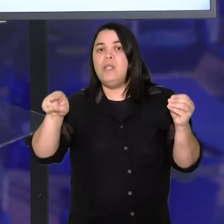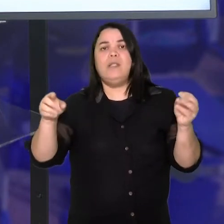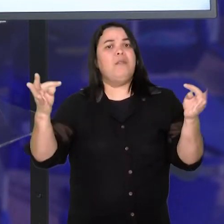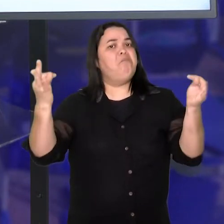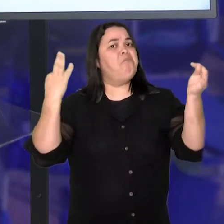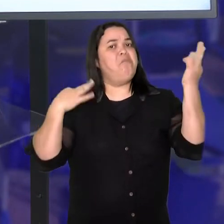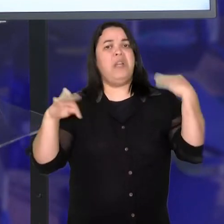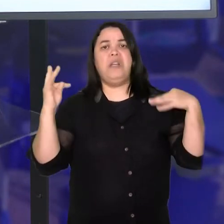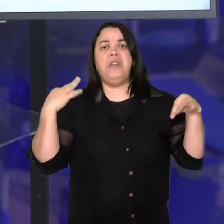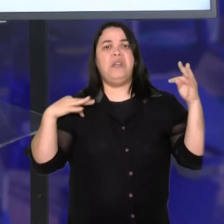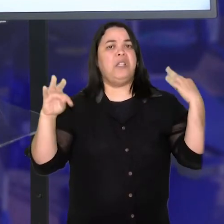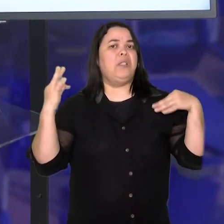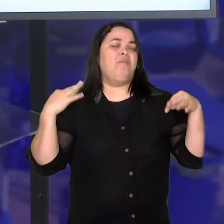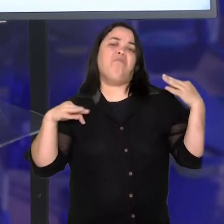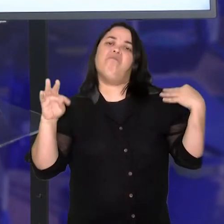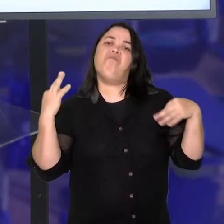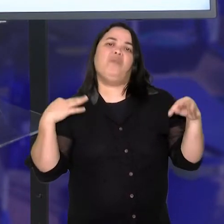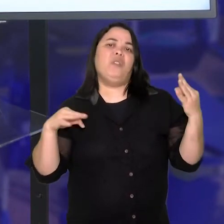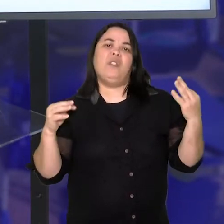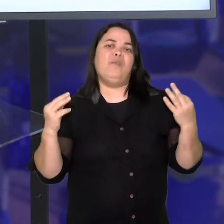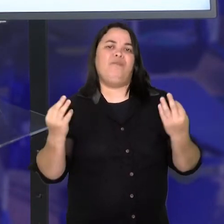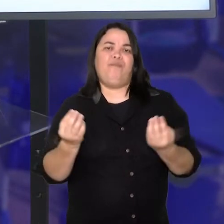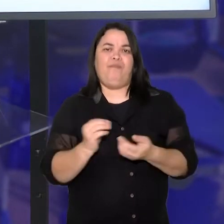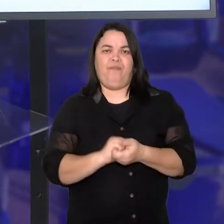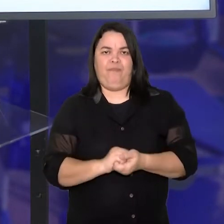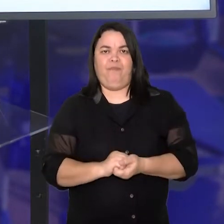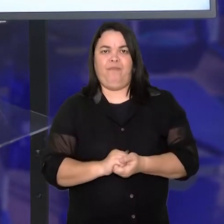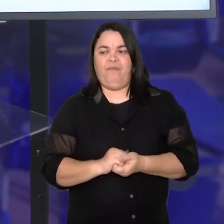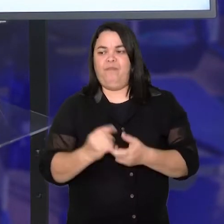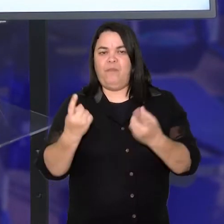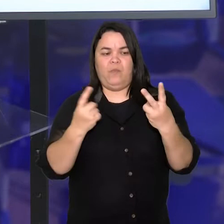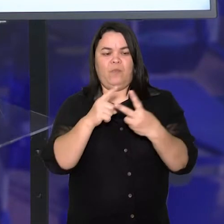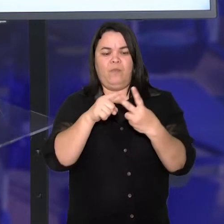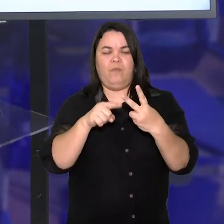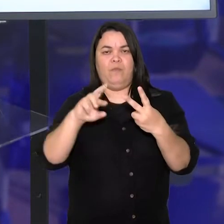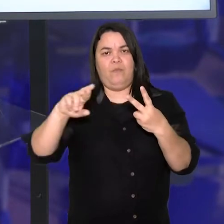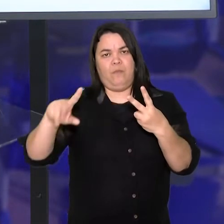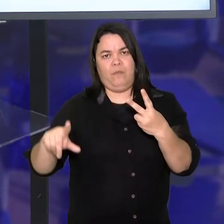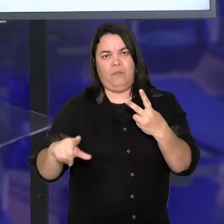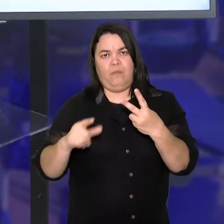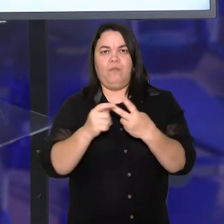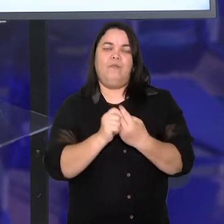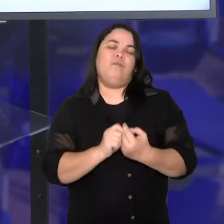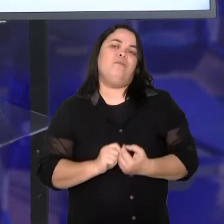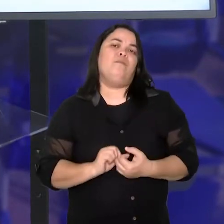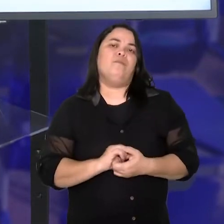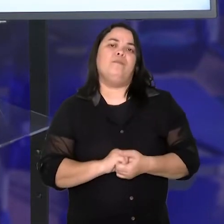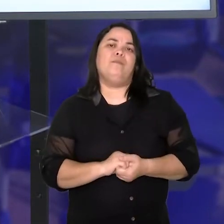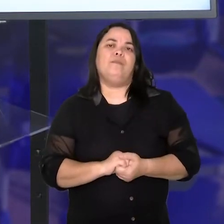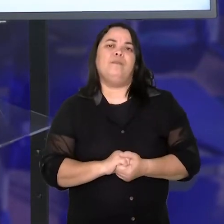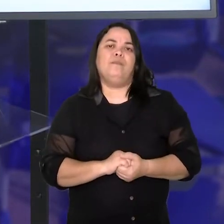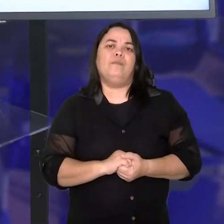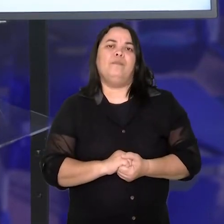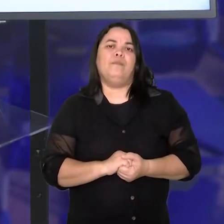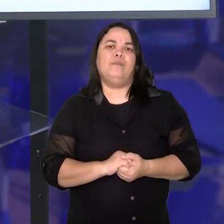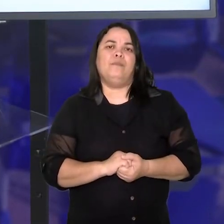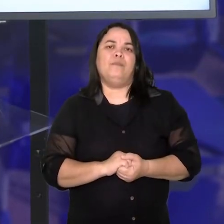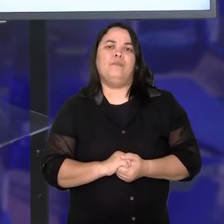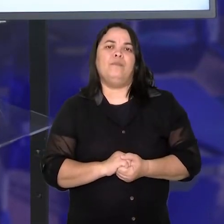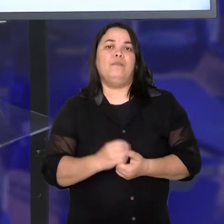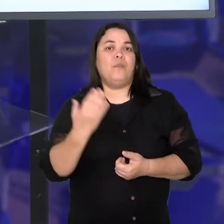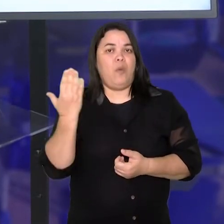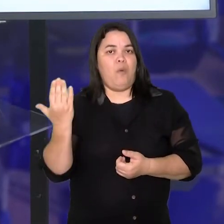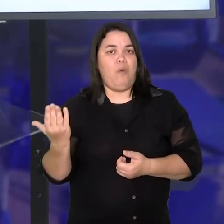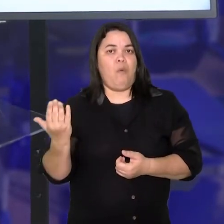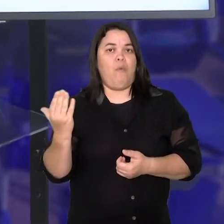segundo é uma atividade econômica, que é o turismo, né? Aqui eles estão analisando aí uma obra de arte, tá? O quarto passo das